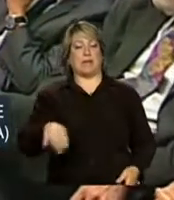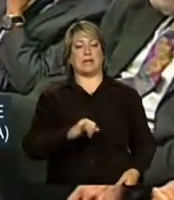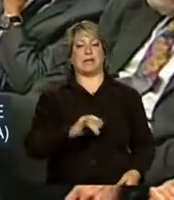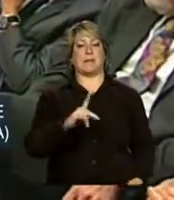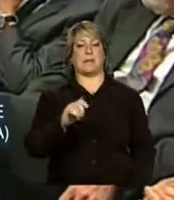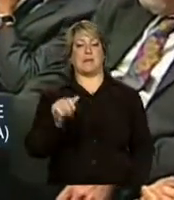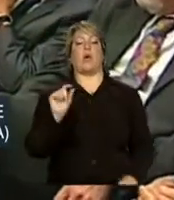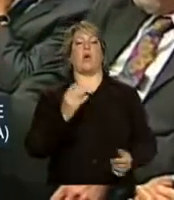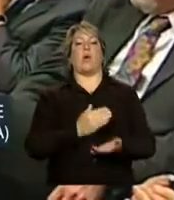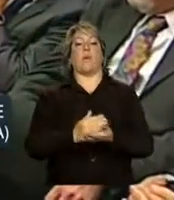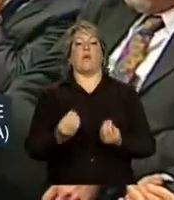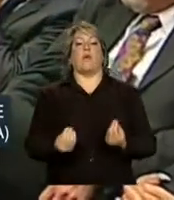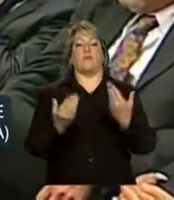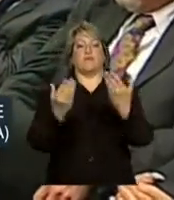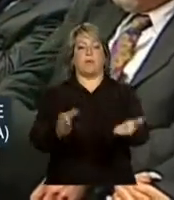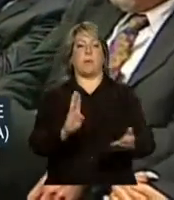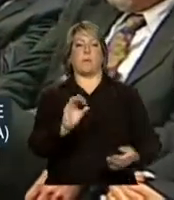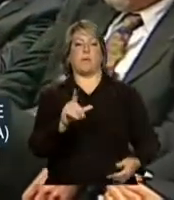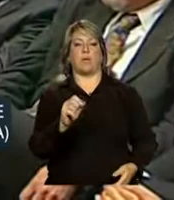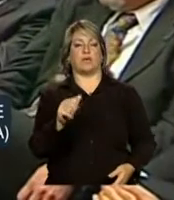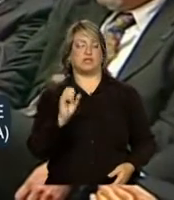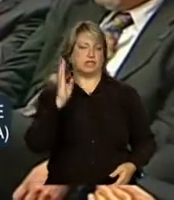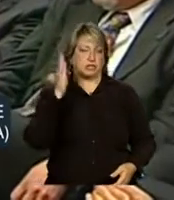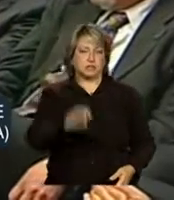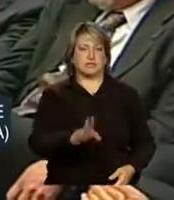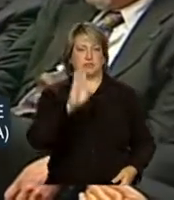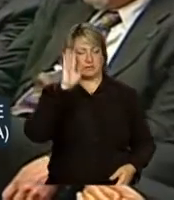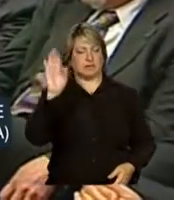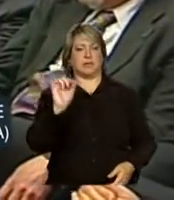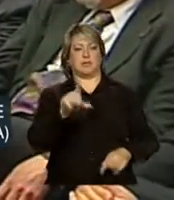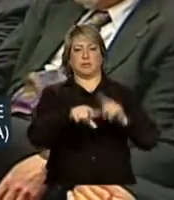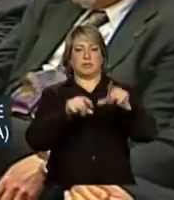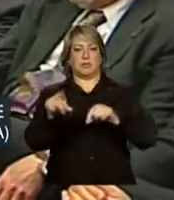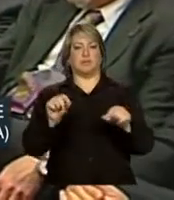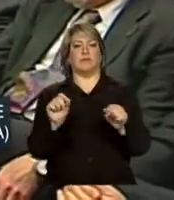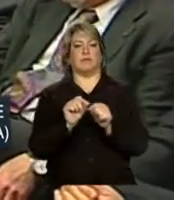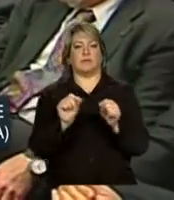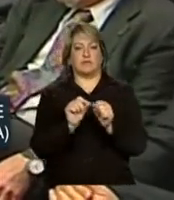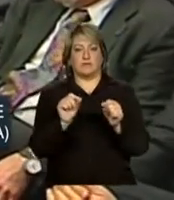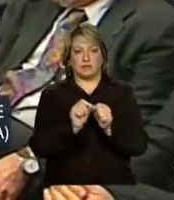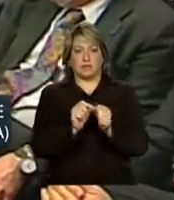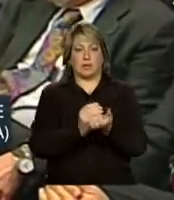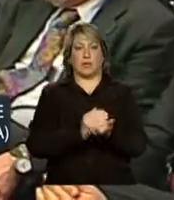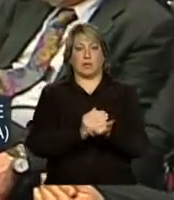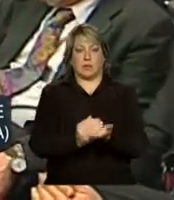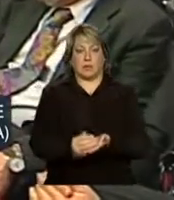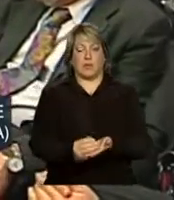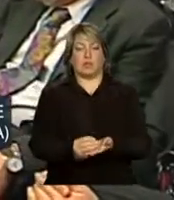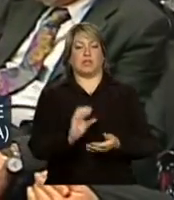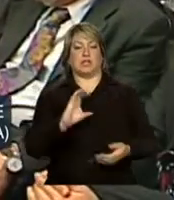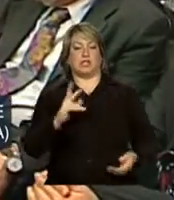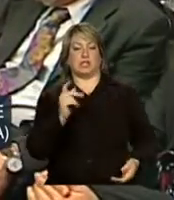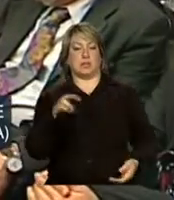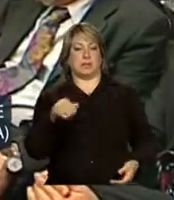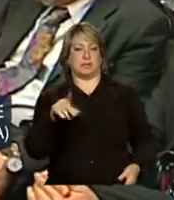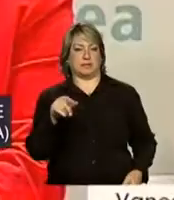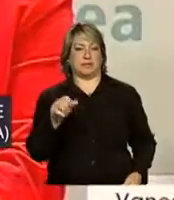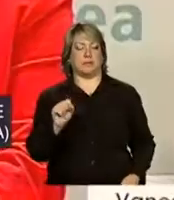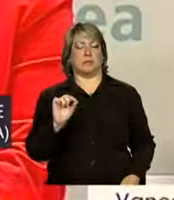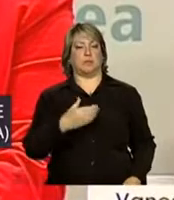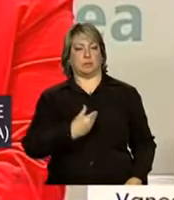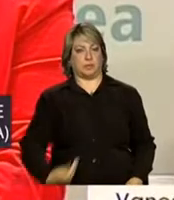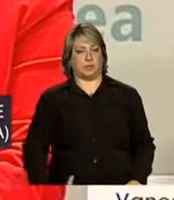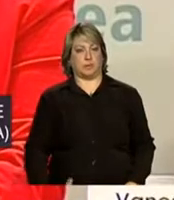passou a oferecer bolsas diretamente, sendo que a seleção passou a ser efetuada a partir de chamadas públicas. Em termos